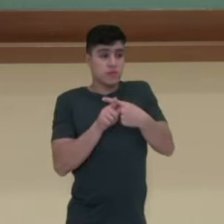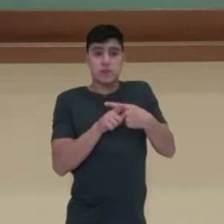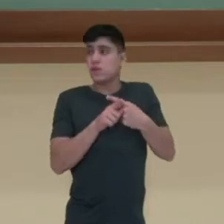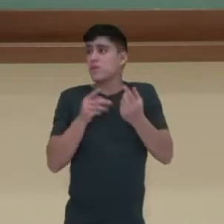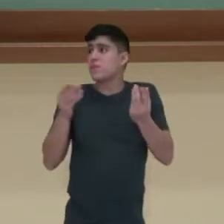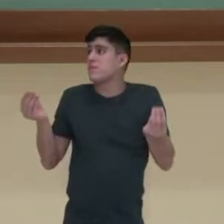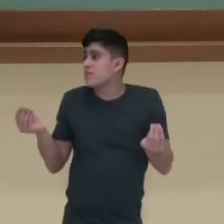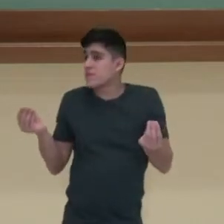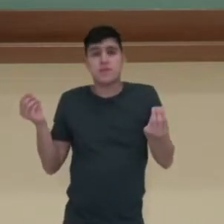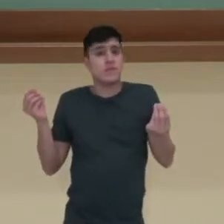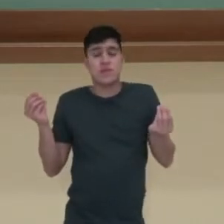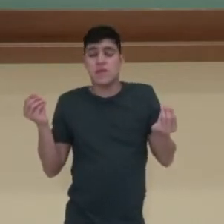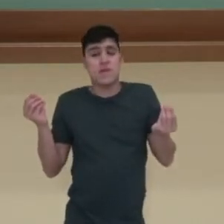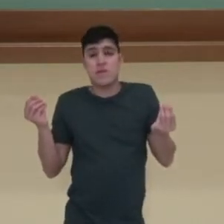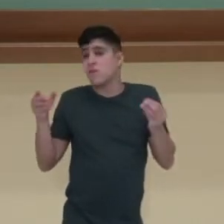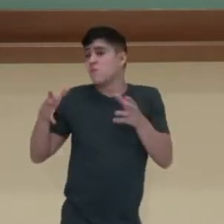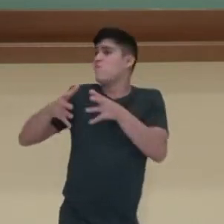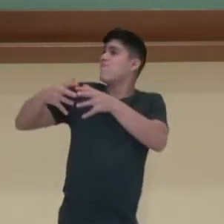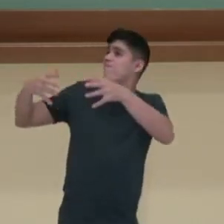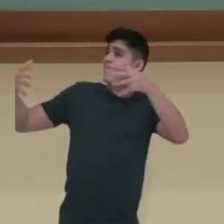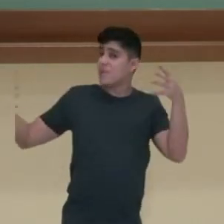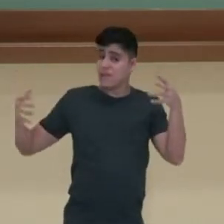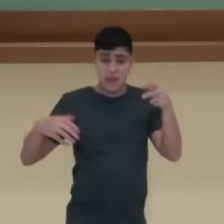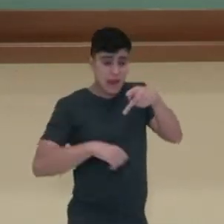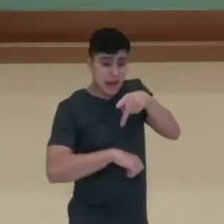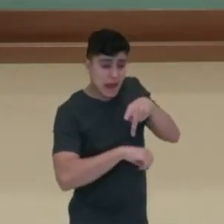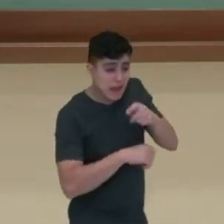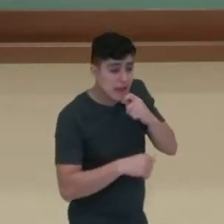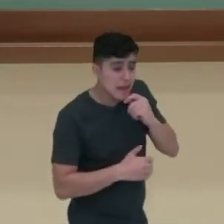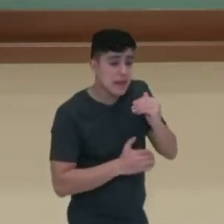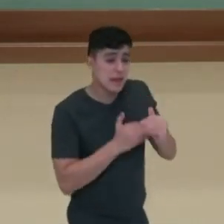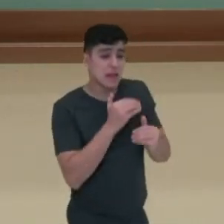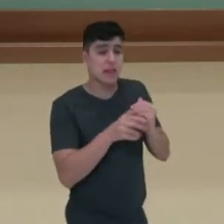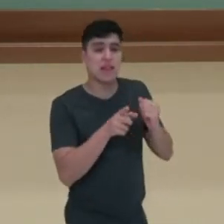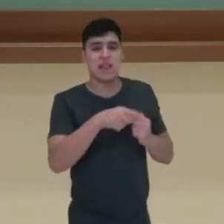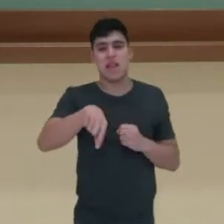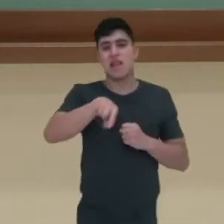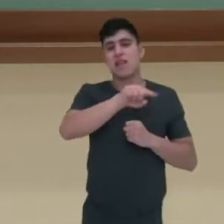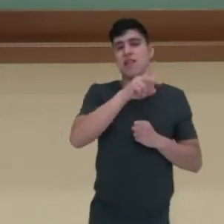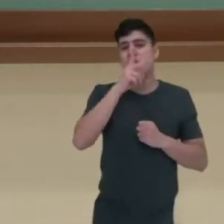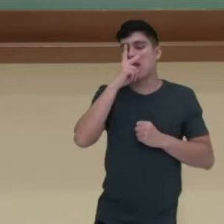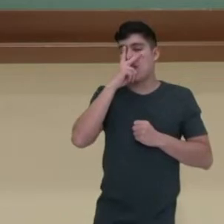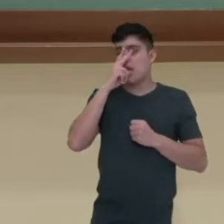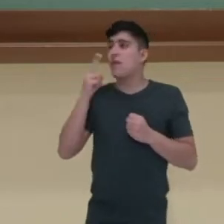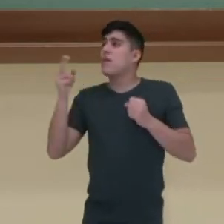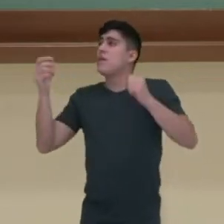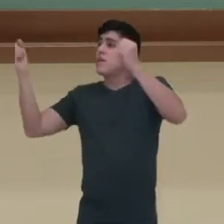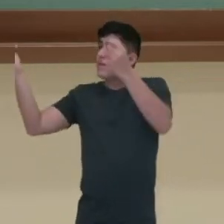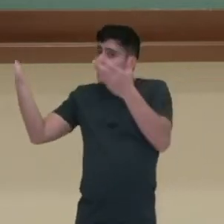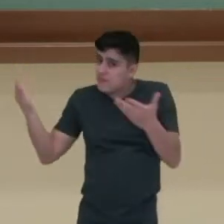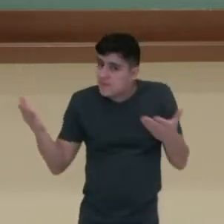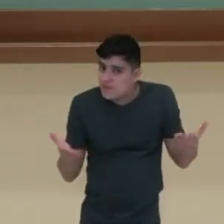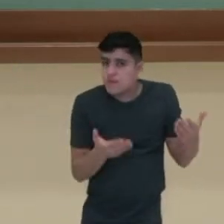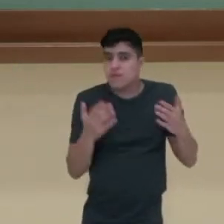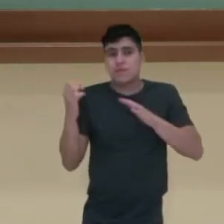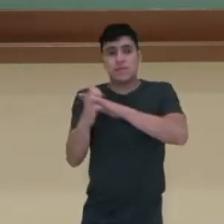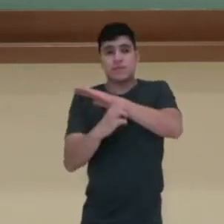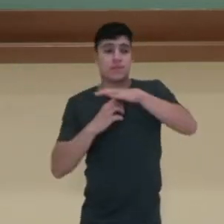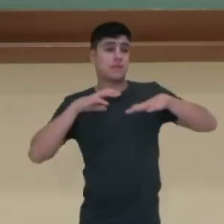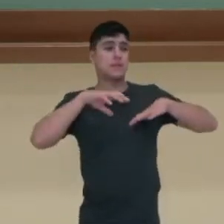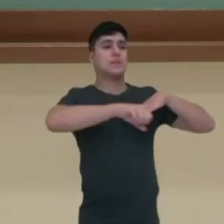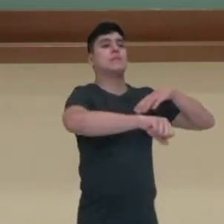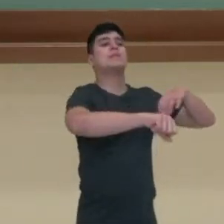em países em desenvolvimento. Por conta disso, esses países acabam abrindo as portas para que essas